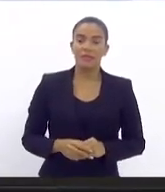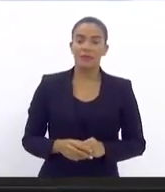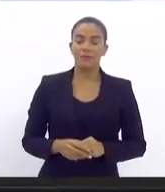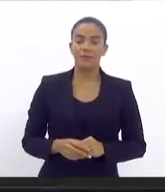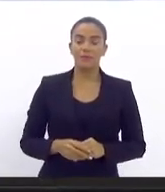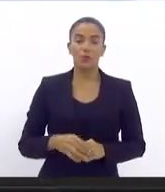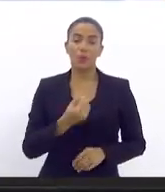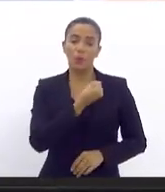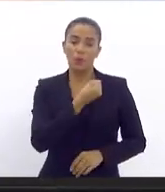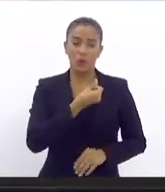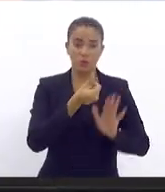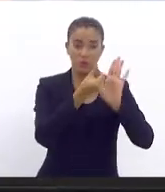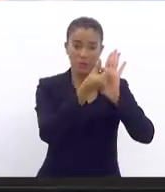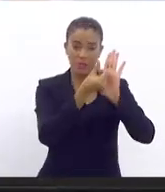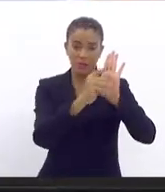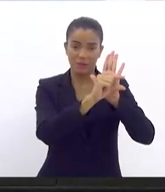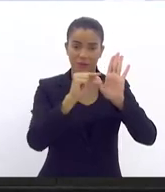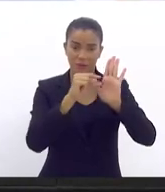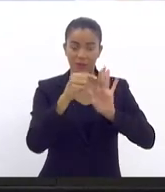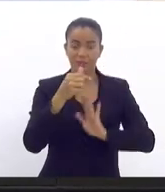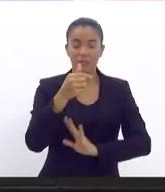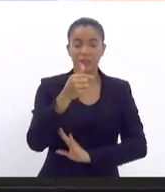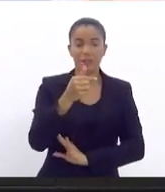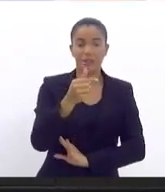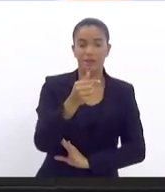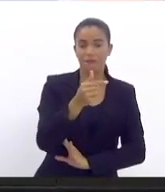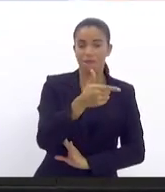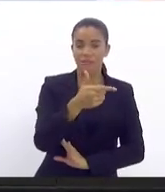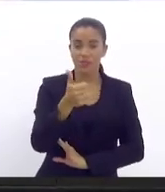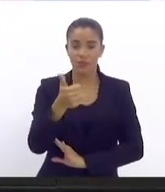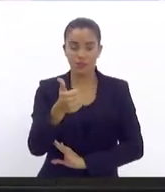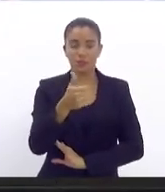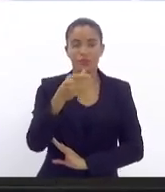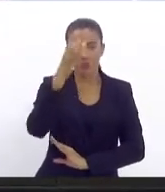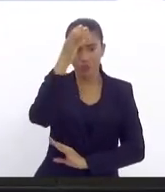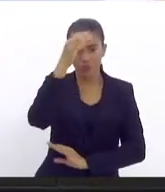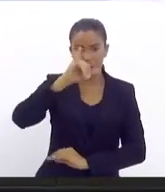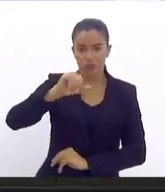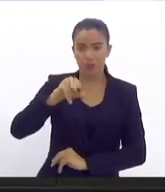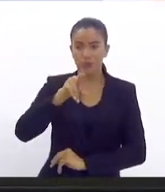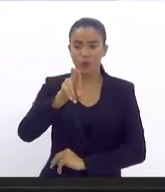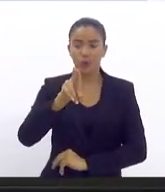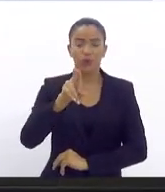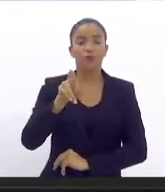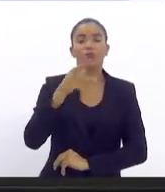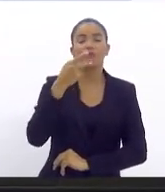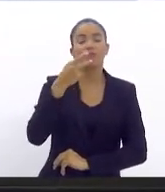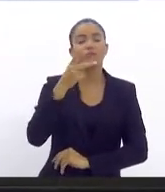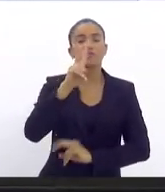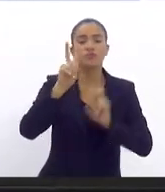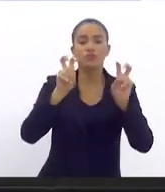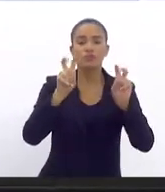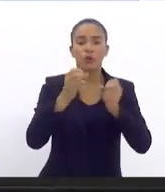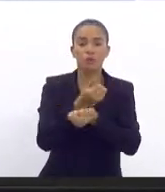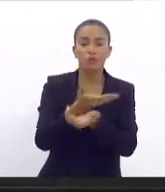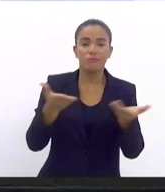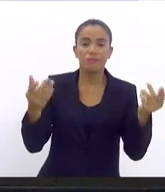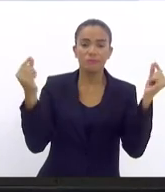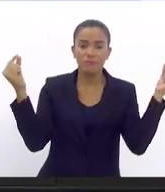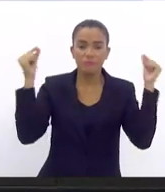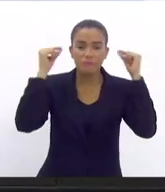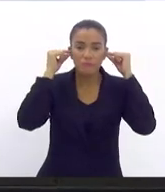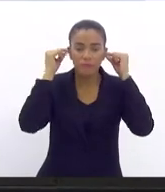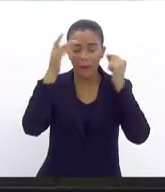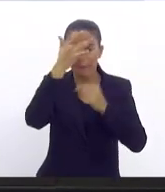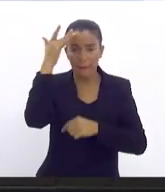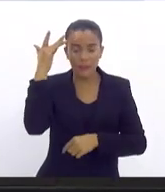Item 6 da pauta é o PL 4740 de 21, de autoria da deputada Tia Ju, que dispõe sobre o fornecimento de protetor auricular para pessoas